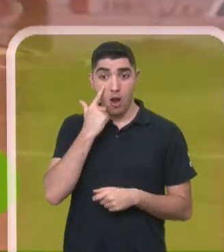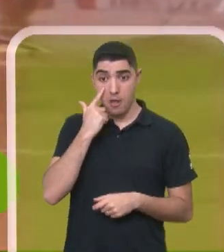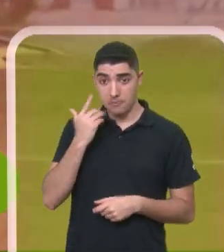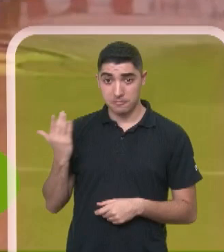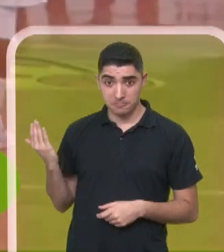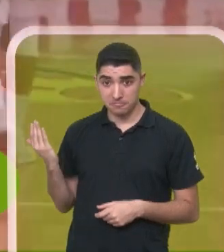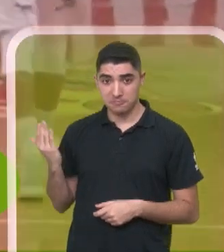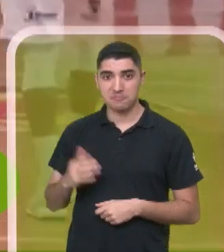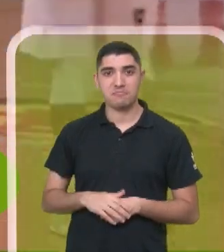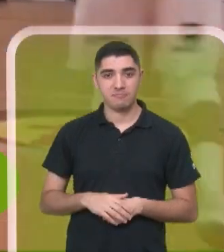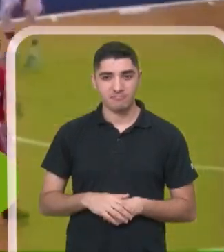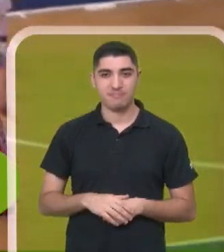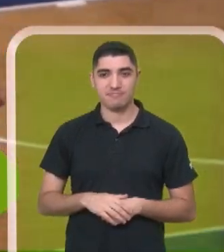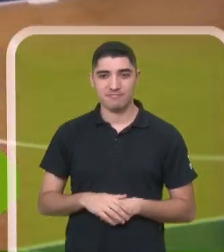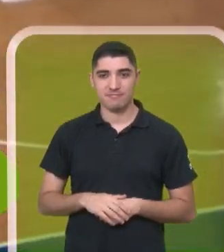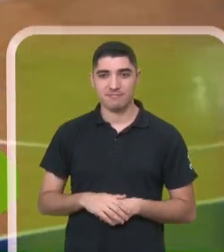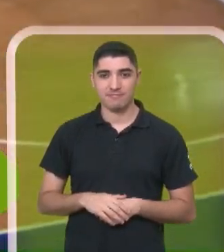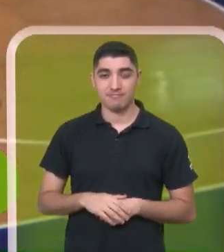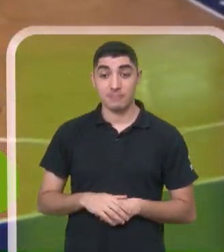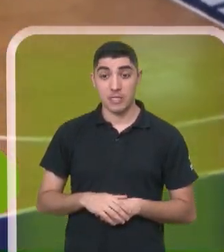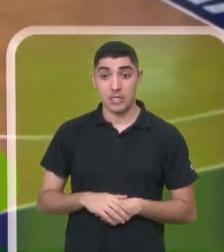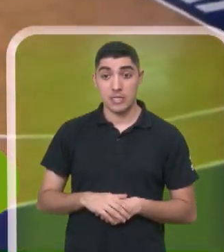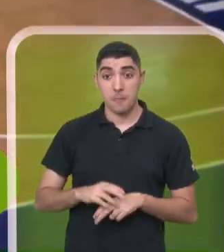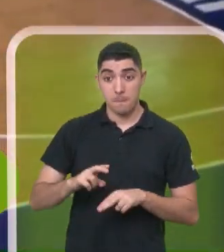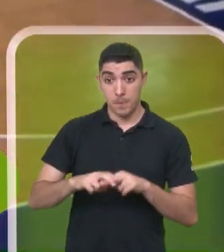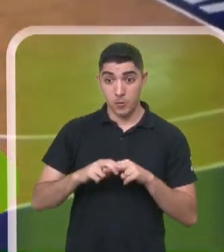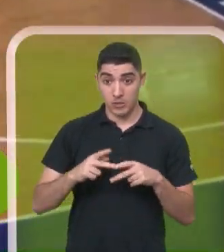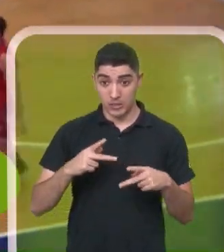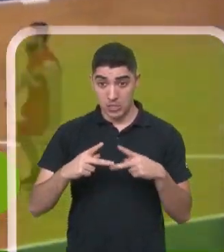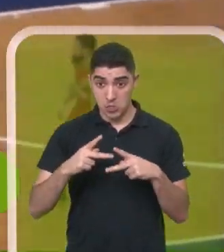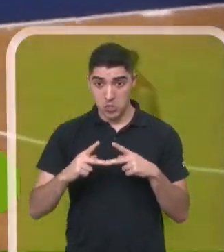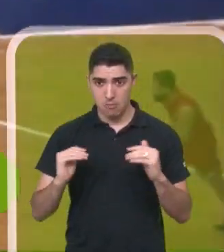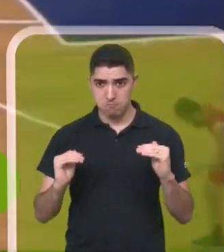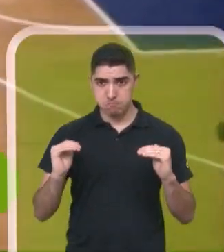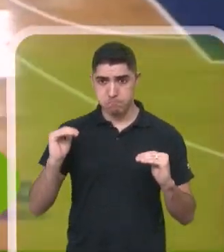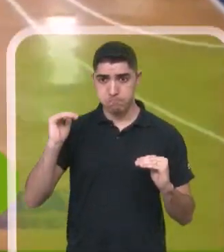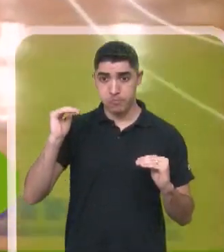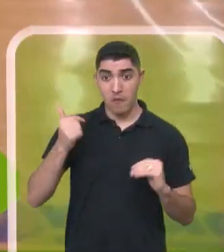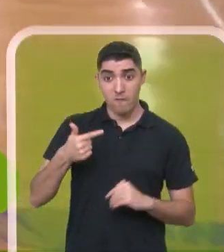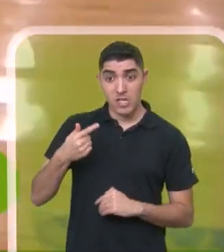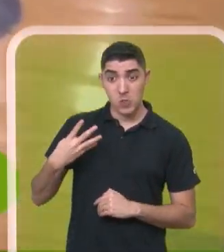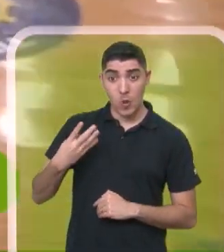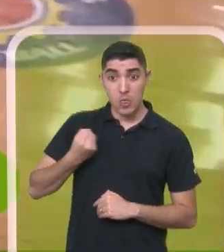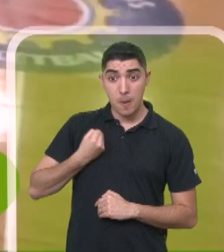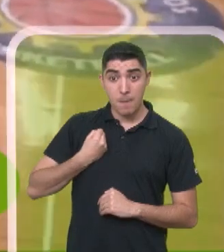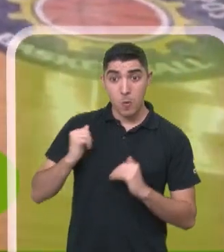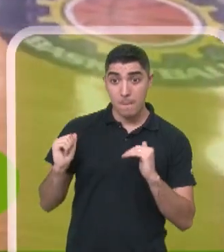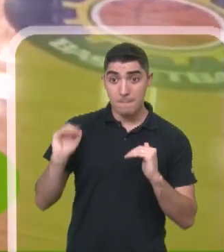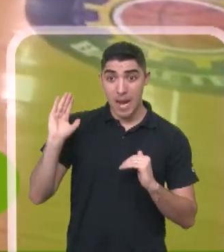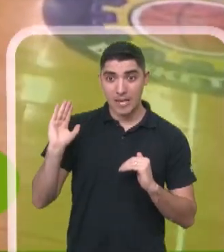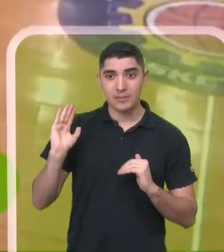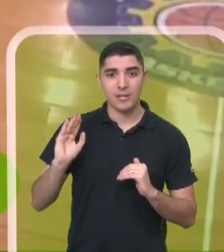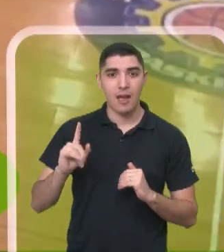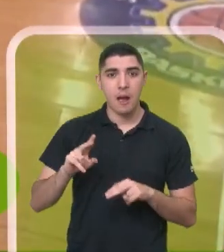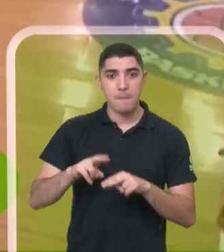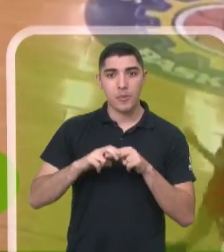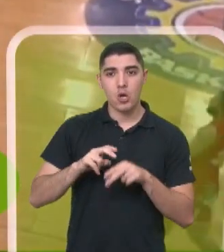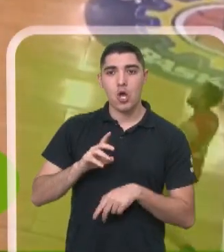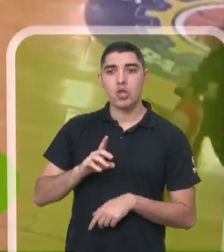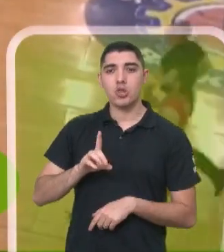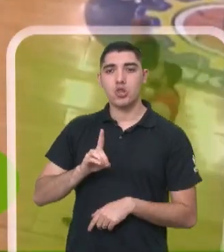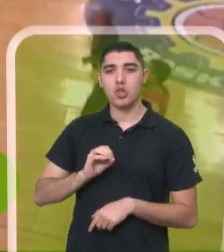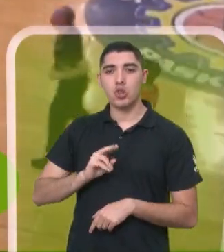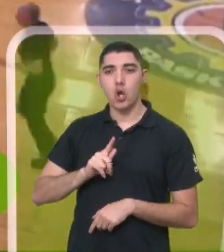um belo chute de três. A vantagem joseense chegou a 24 pontos quando Douglas Nunes foi ao ataque e